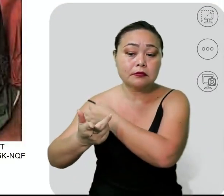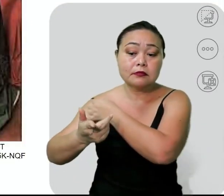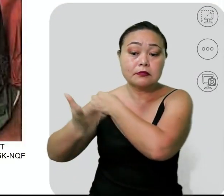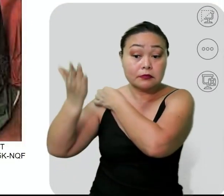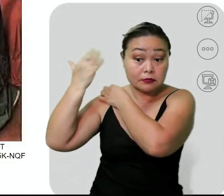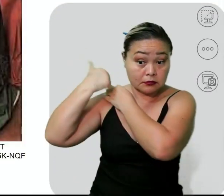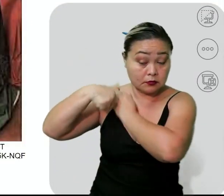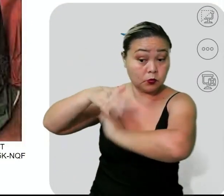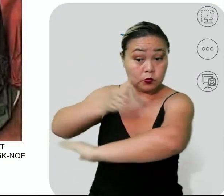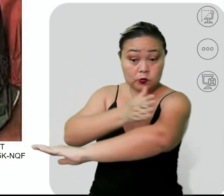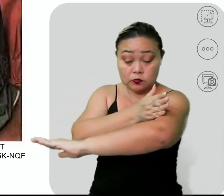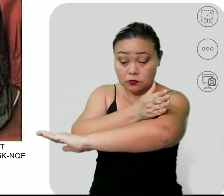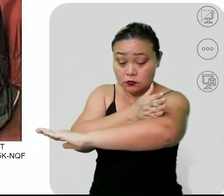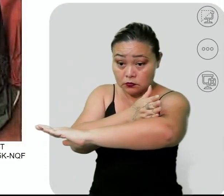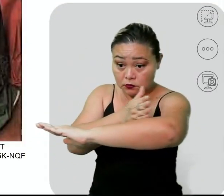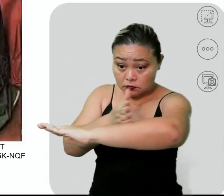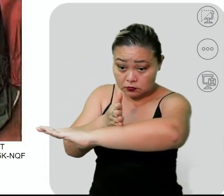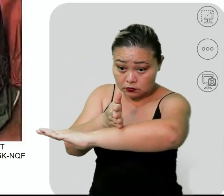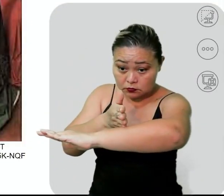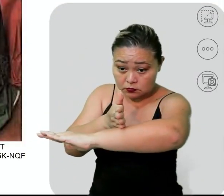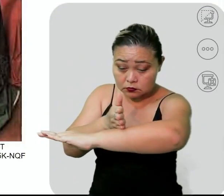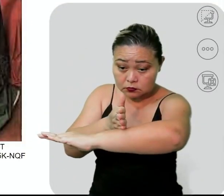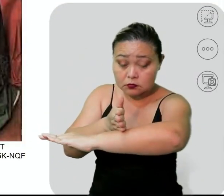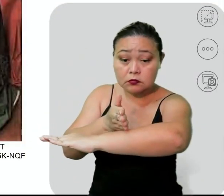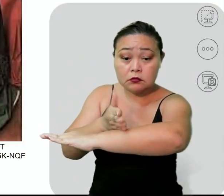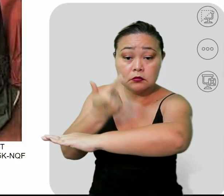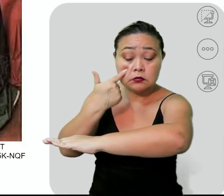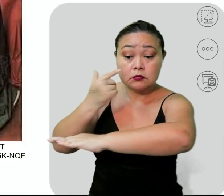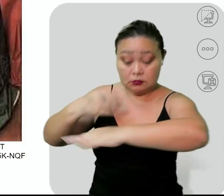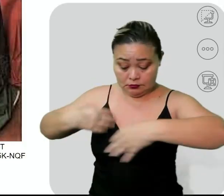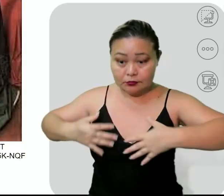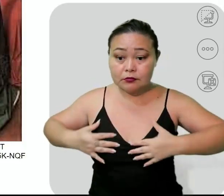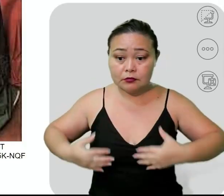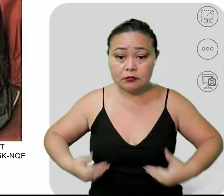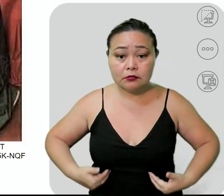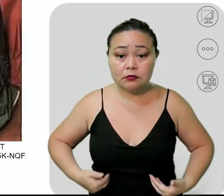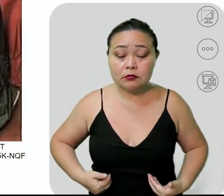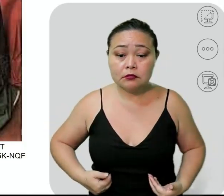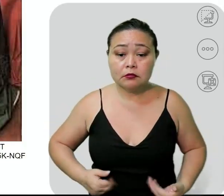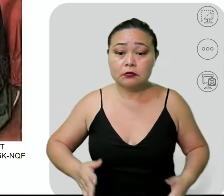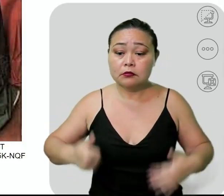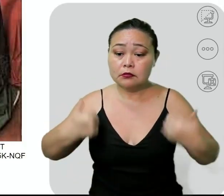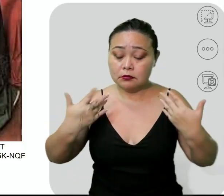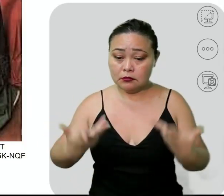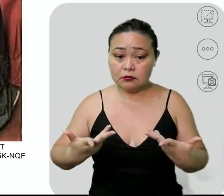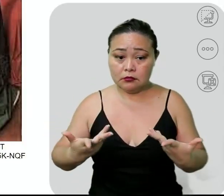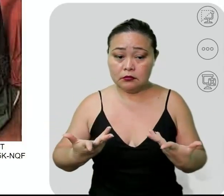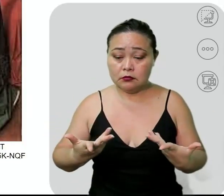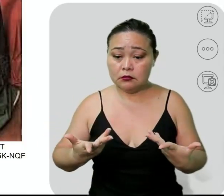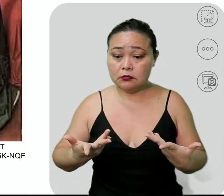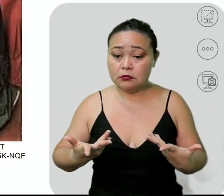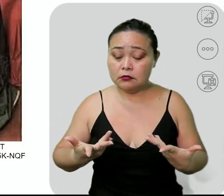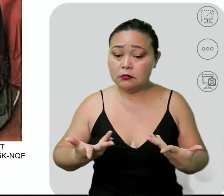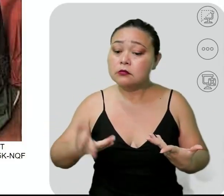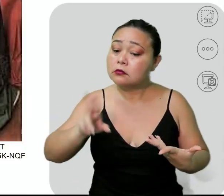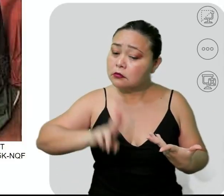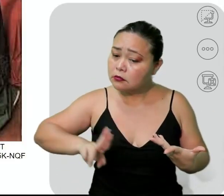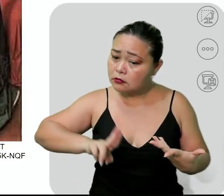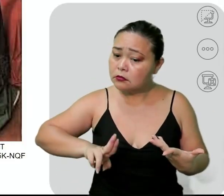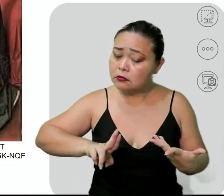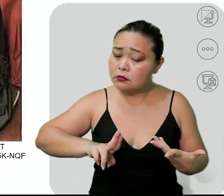na Idade Média, o tipo de vestimenta que era